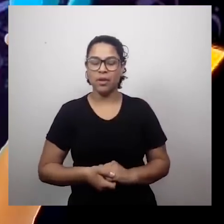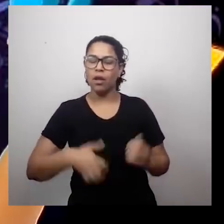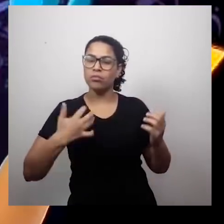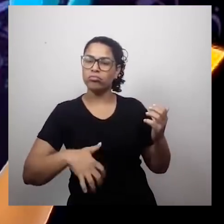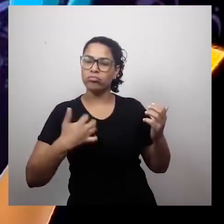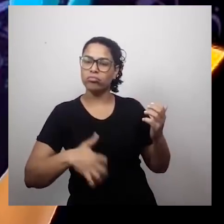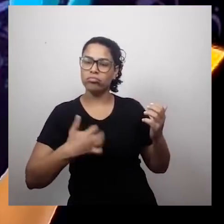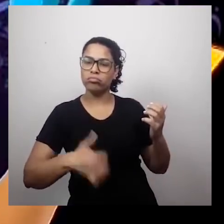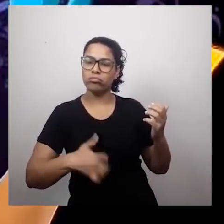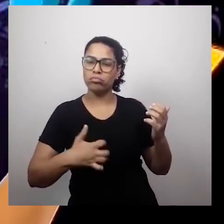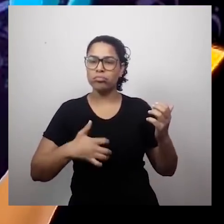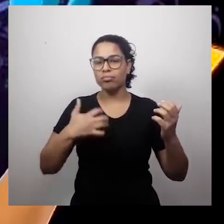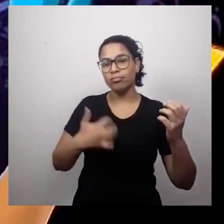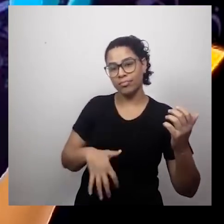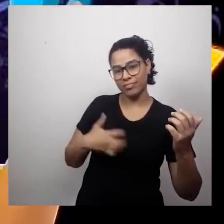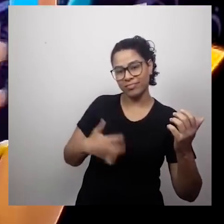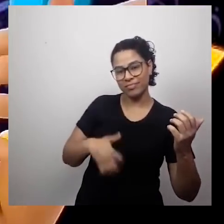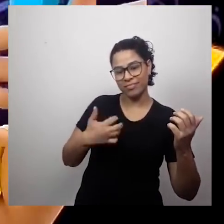guitar,